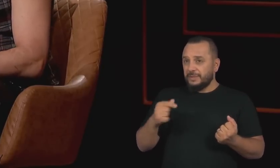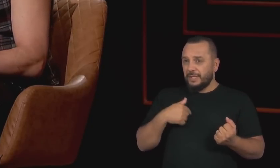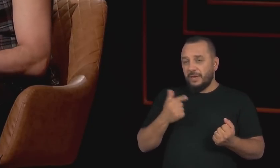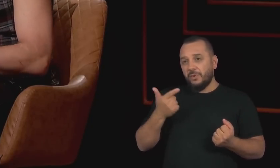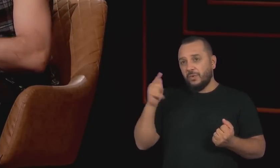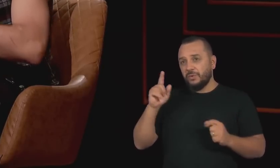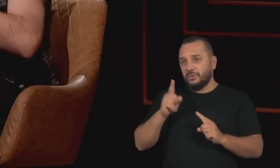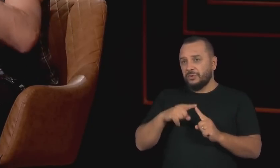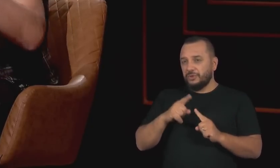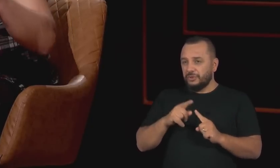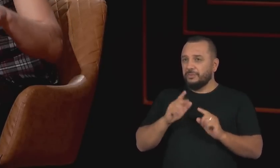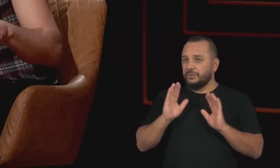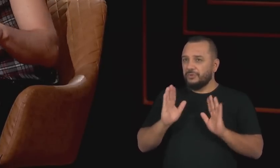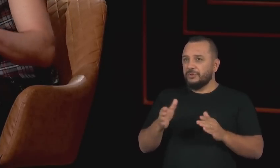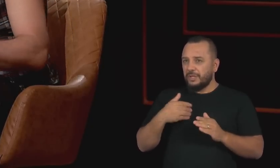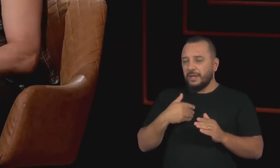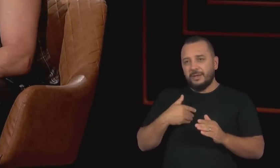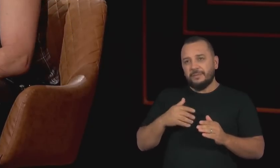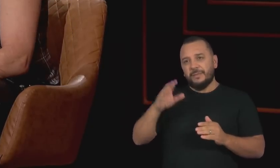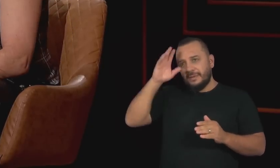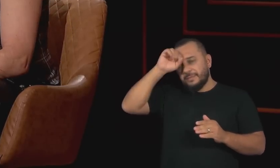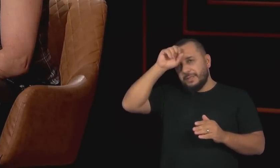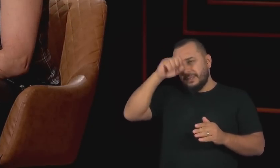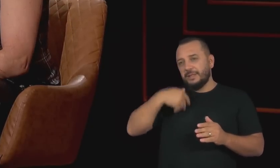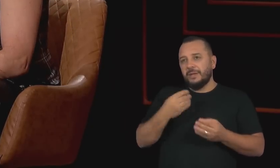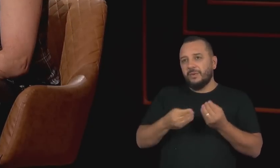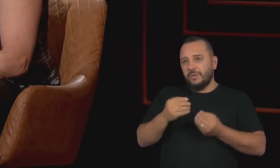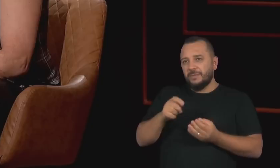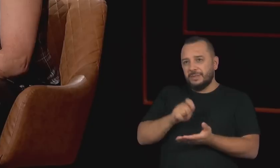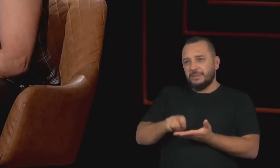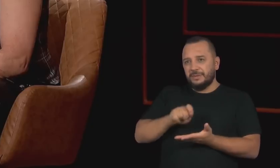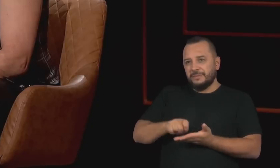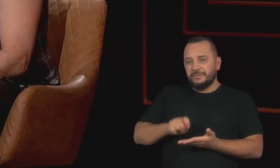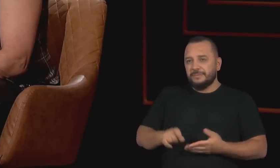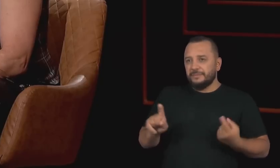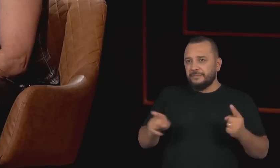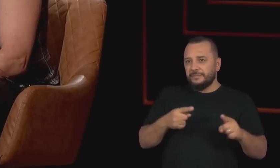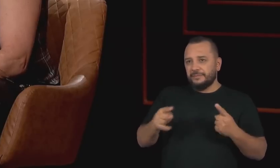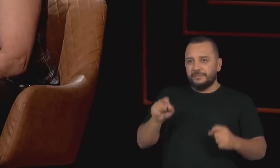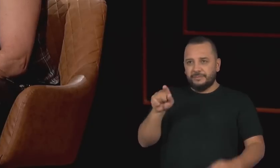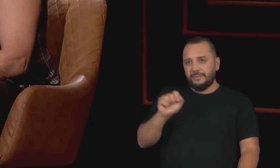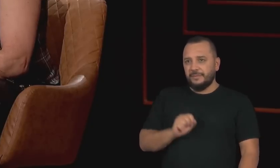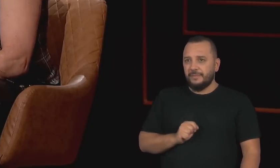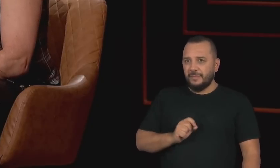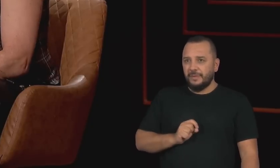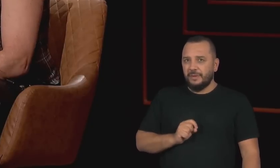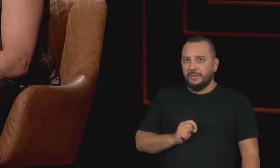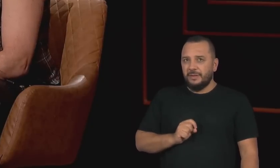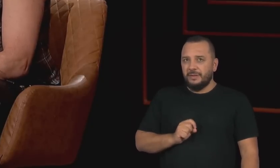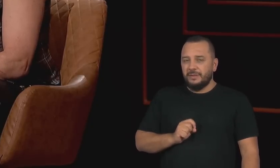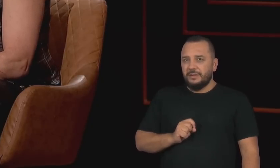de harmonias para poder compor em cima dessas harmonias e tal. Né? E aí eu comecei.